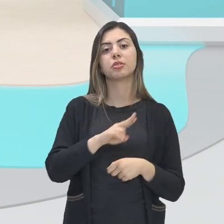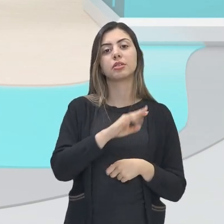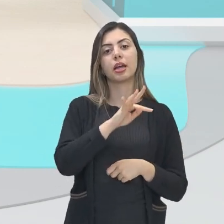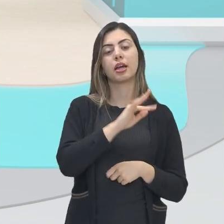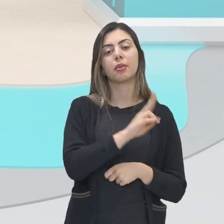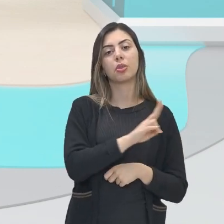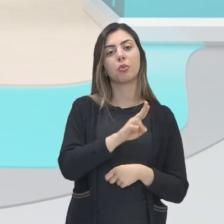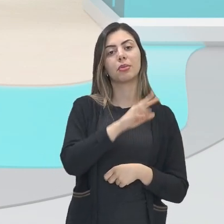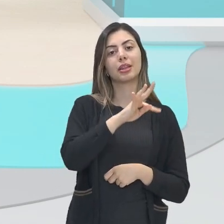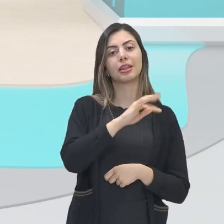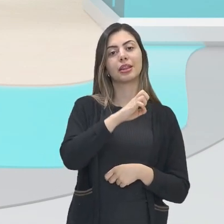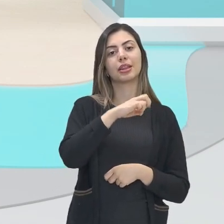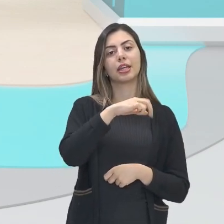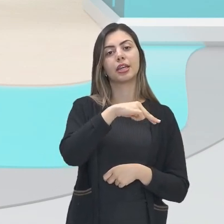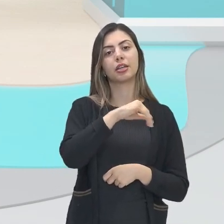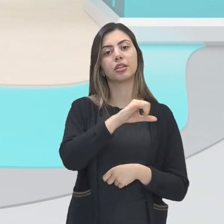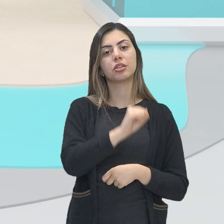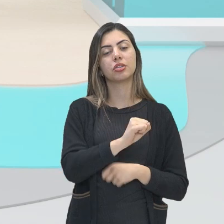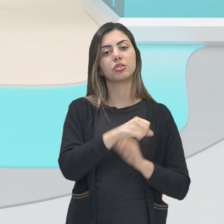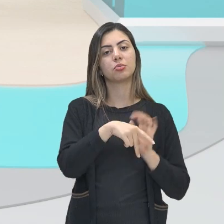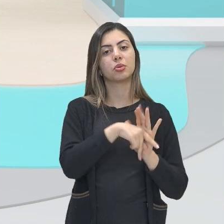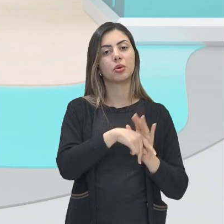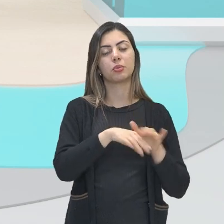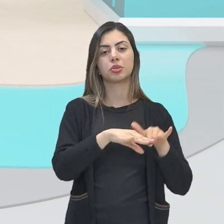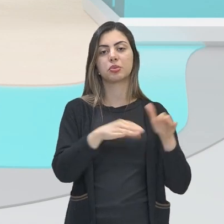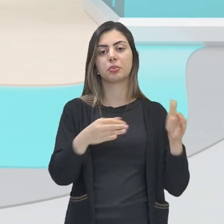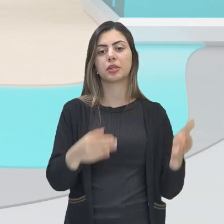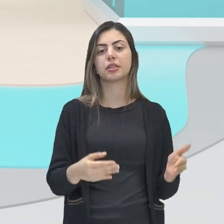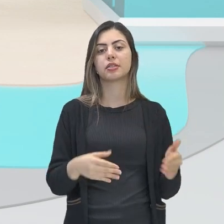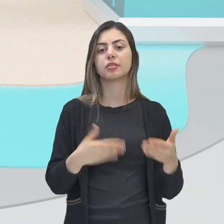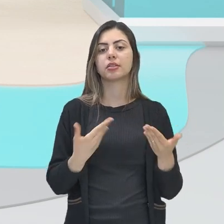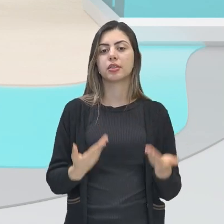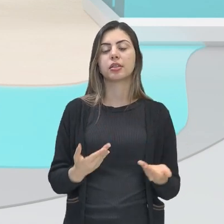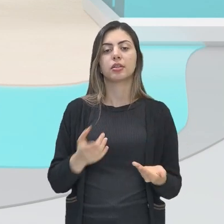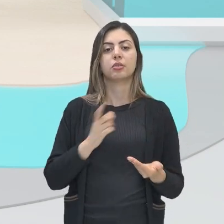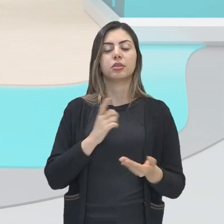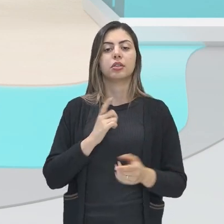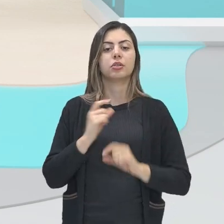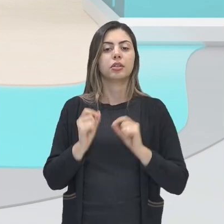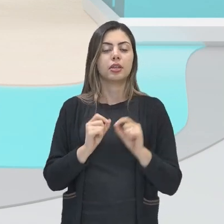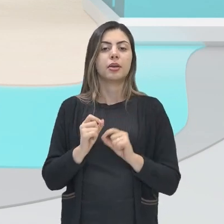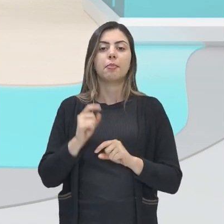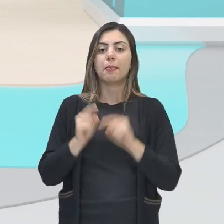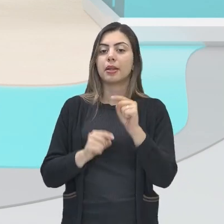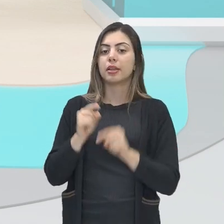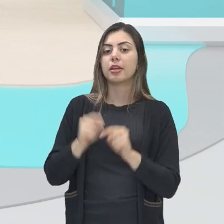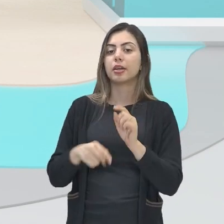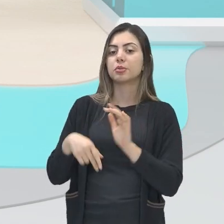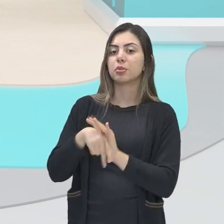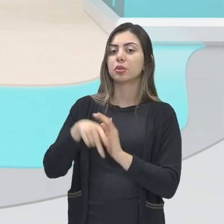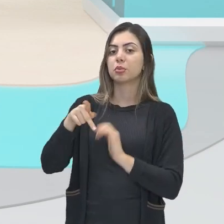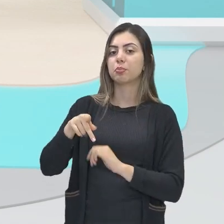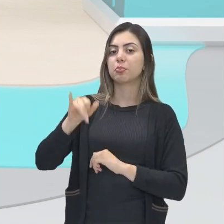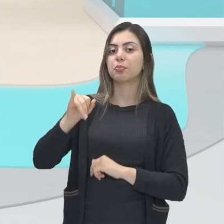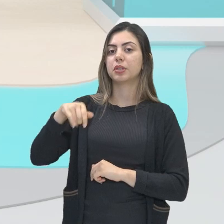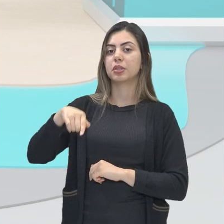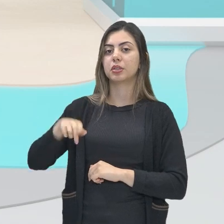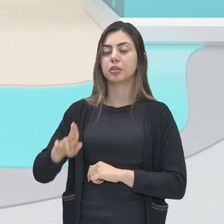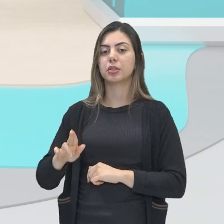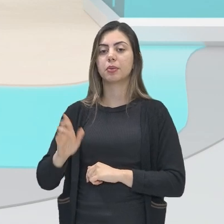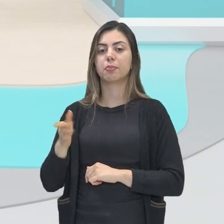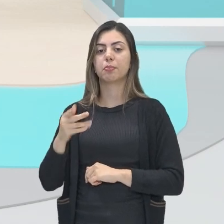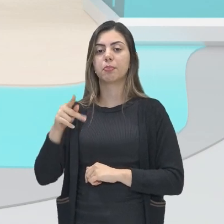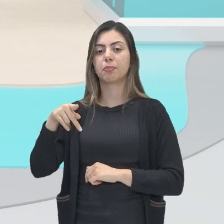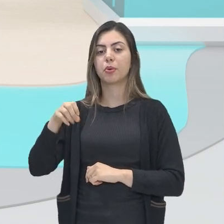mesa, certo? E assim foi, até que os produtos, né, da marca ping-pong, eles foram tendo as